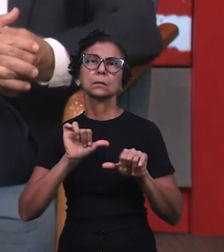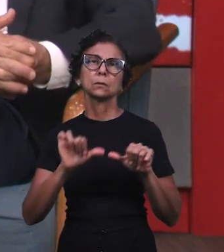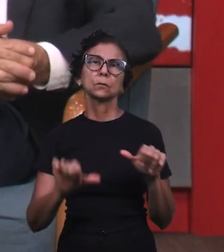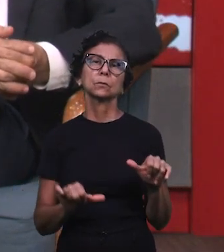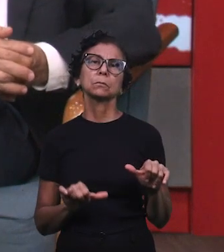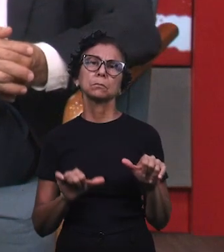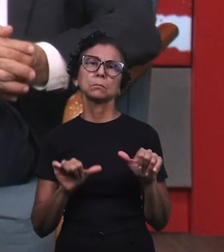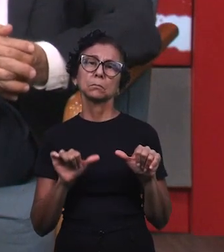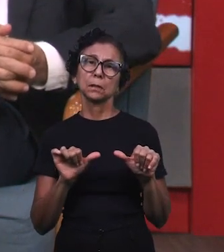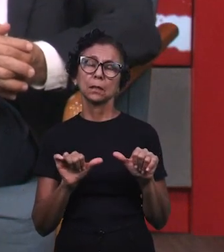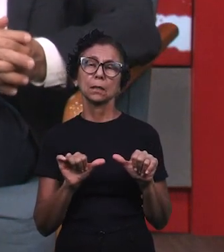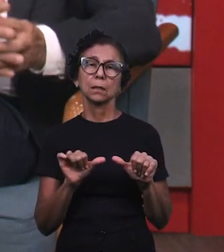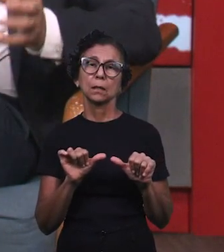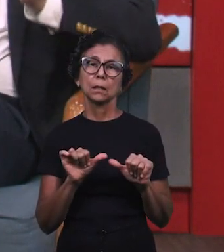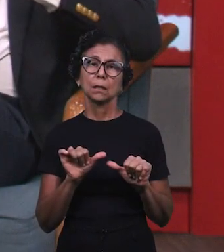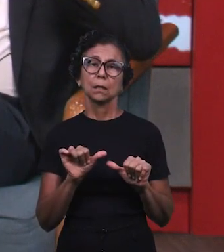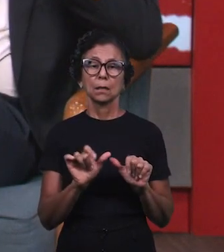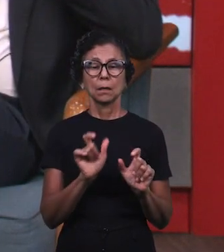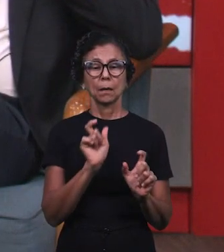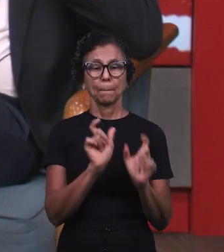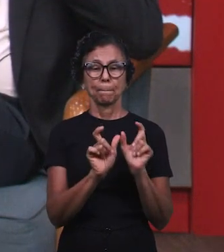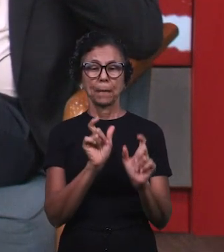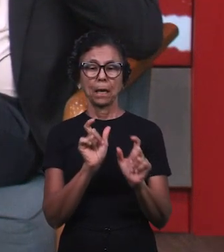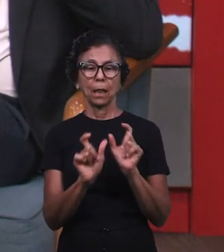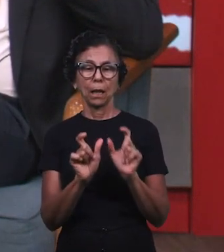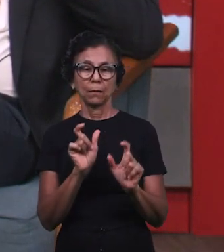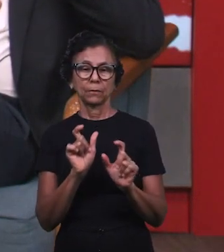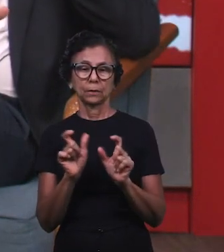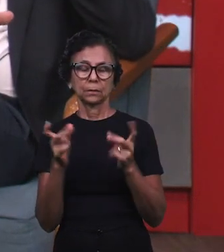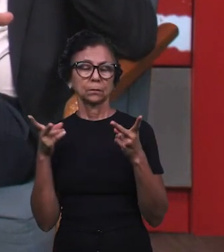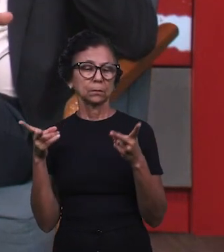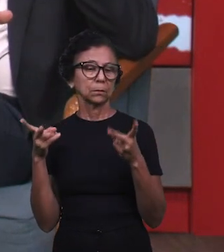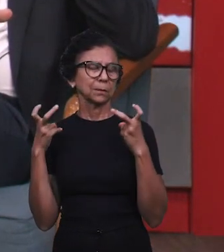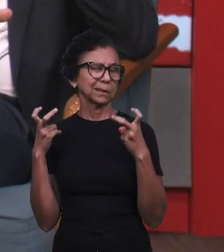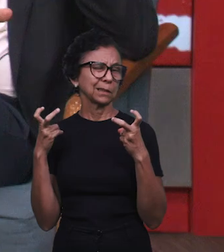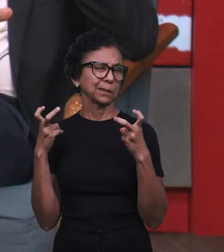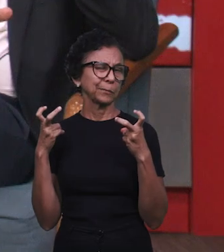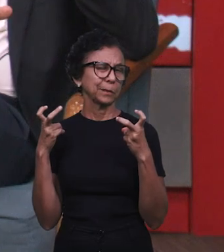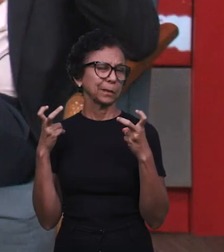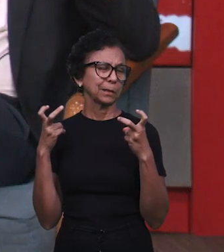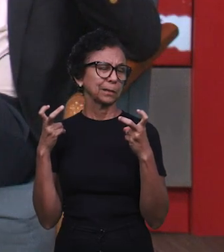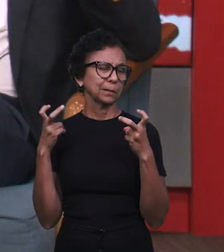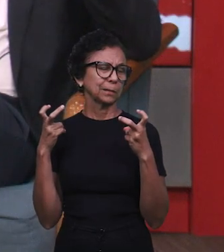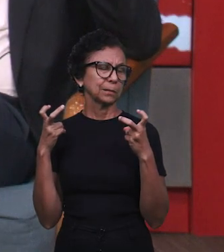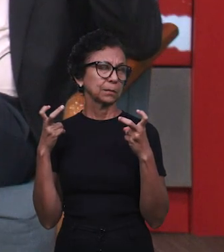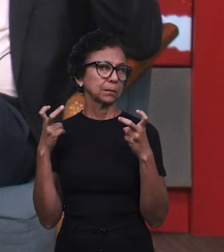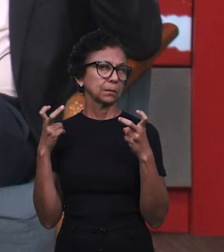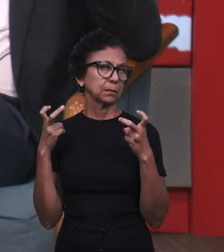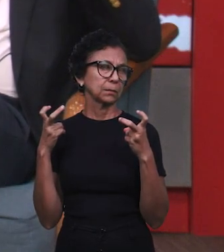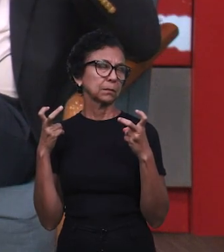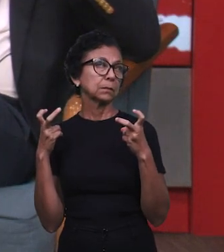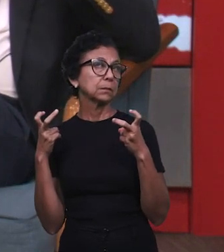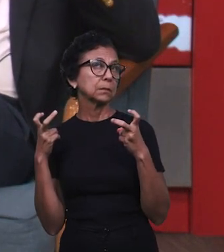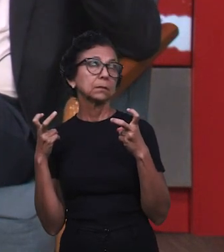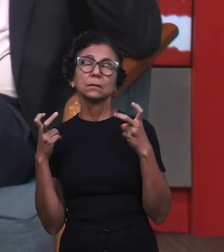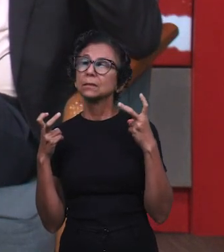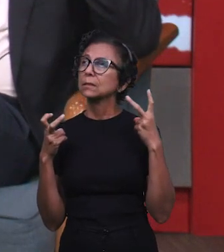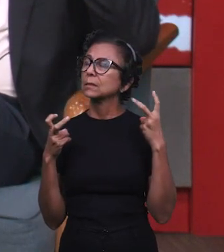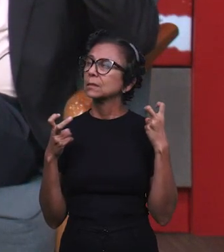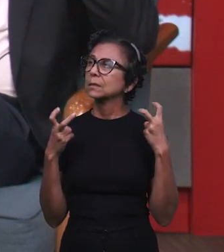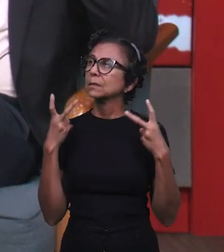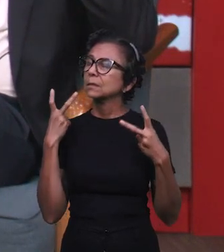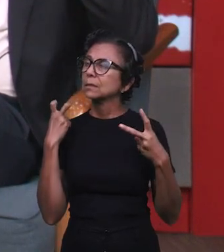podem formar palavras. Então, ele capta o som, ouve como é que é, então ele começa a fazer aquilo.